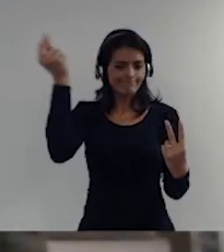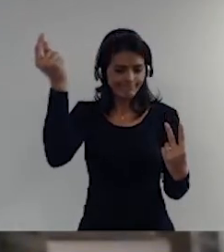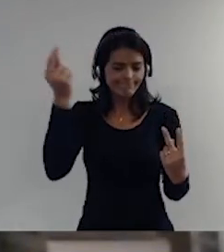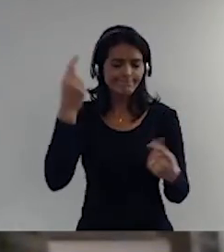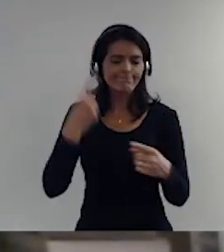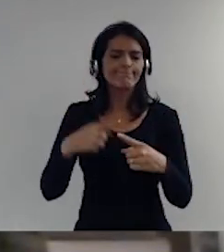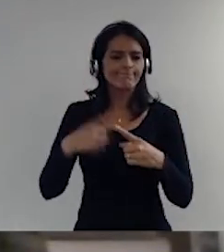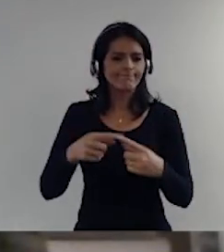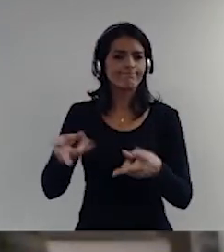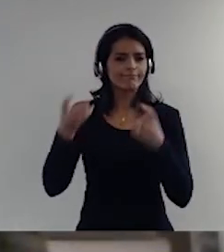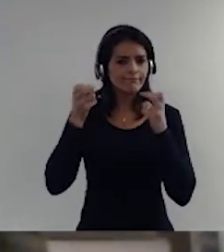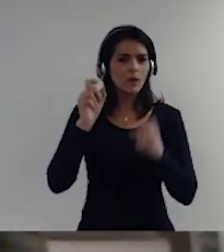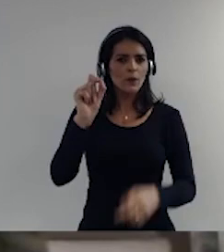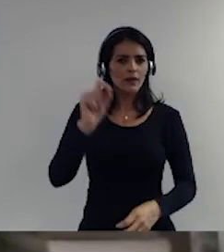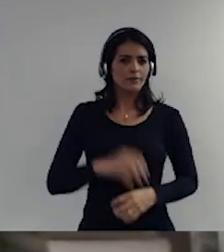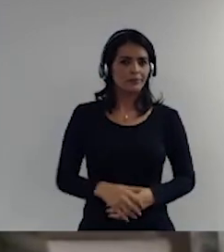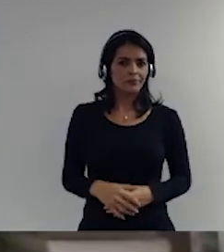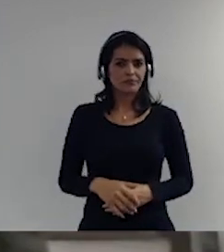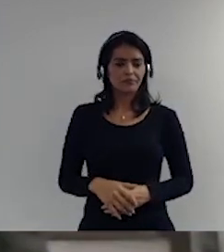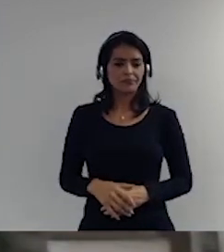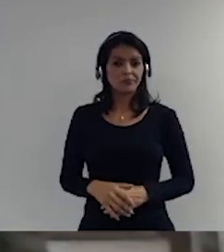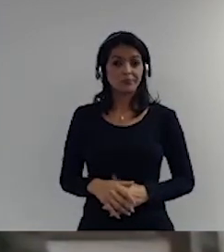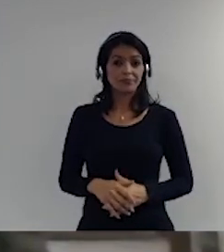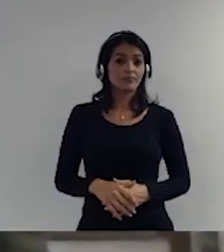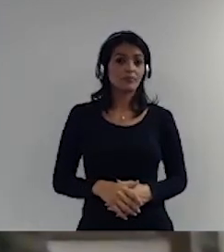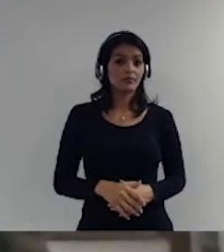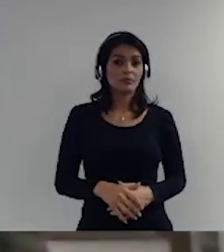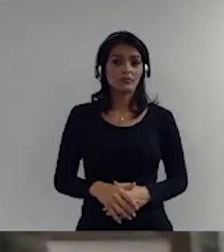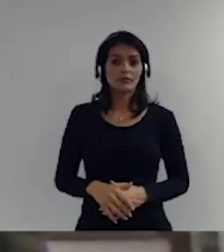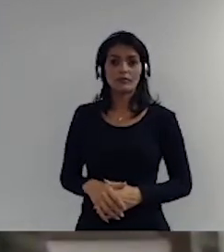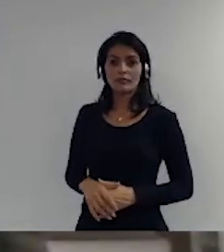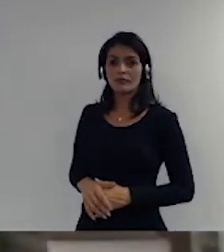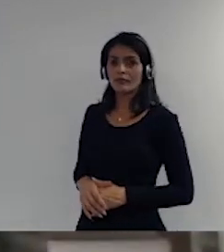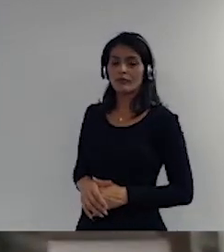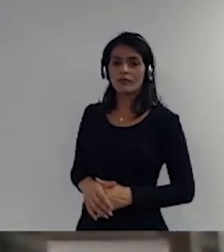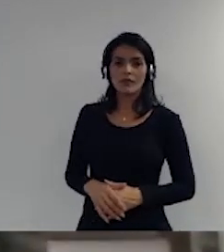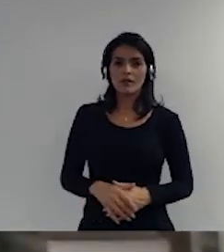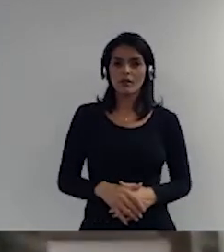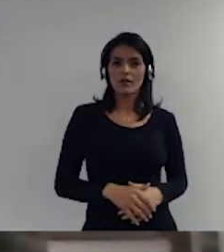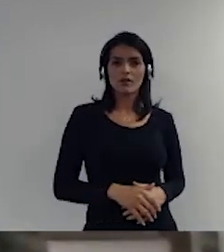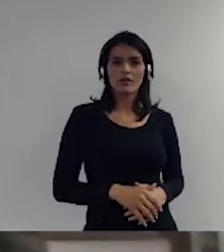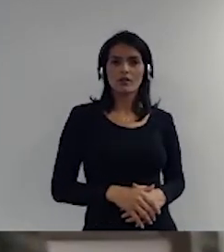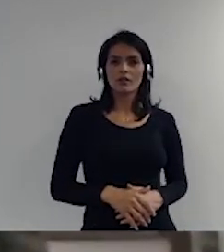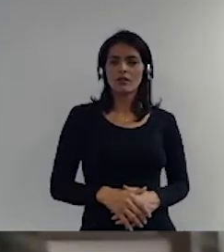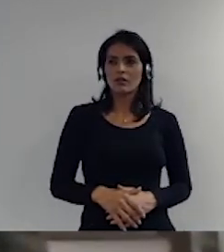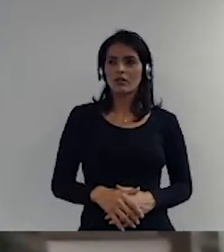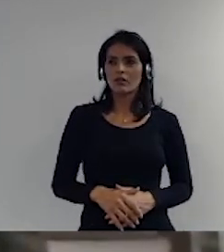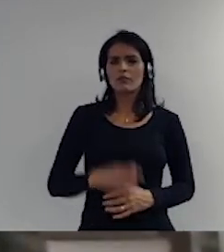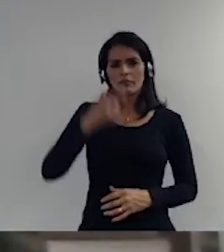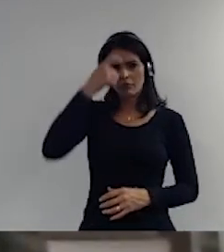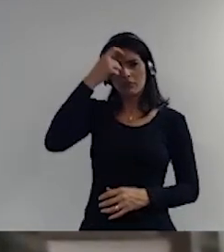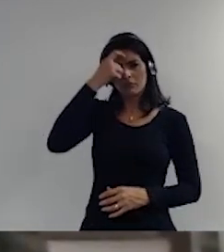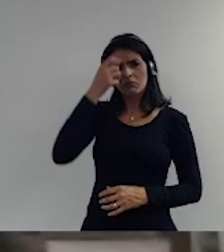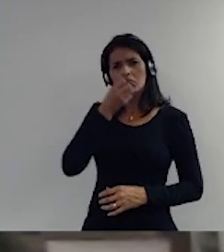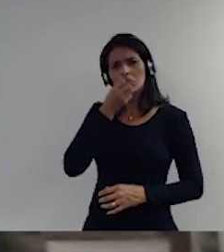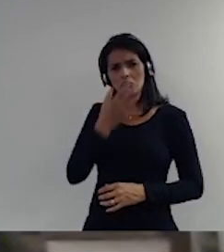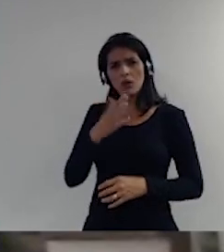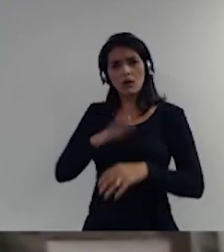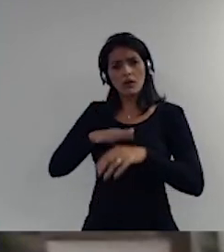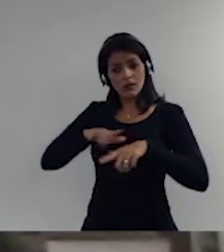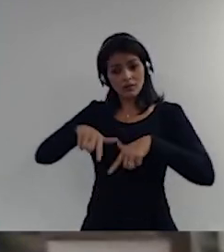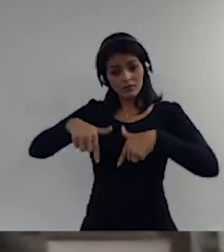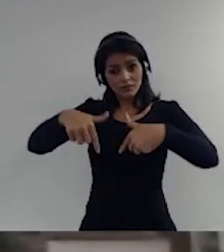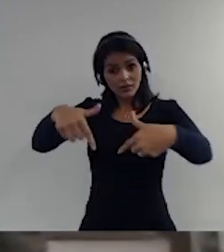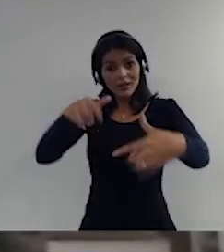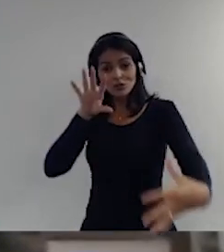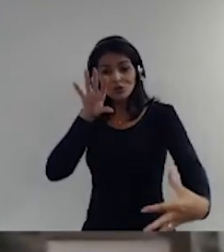o que se percebe foi que a noção de transitoriedade, de bom senso das medidas tomadas,